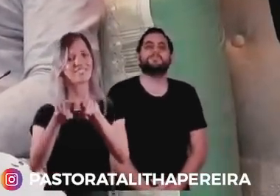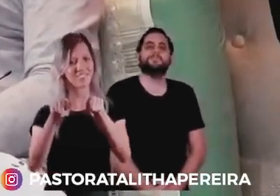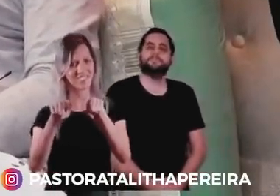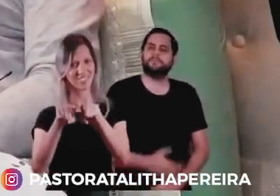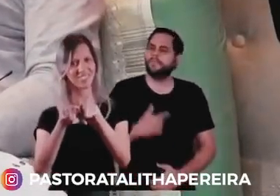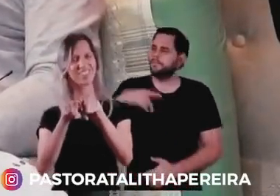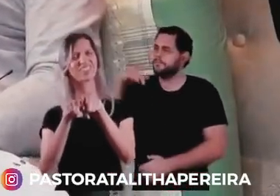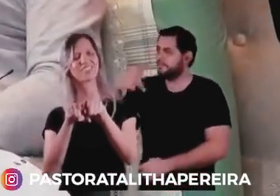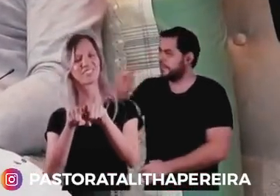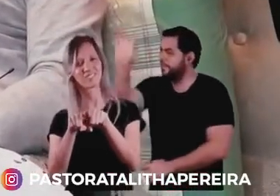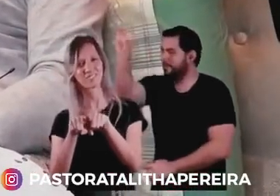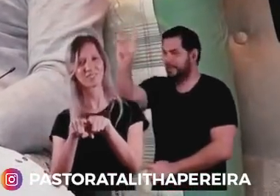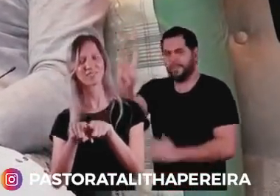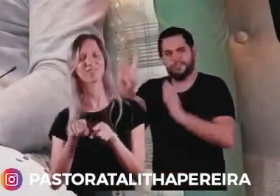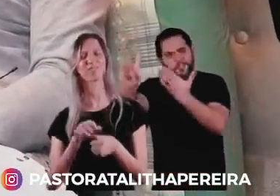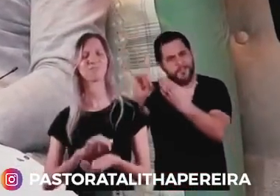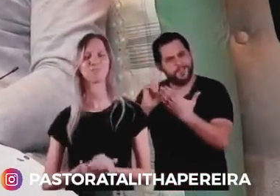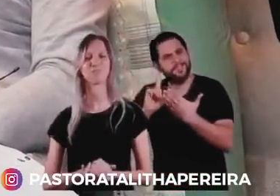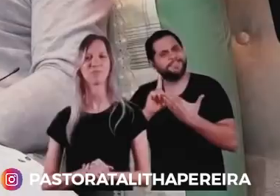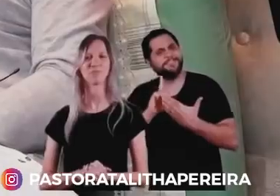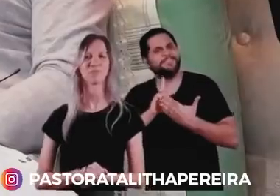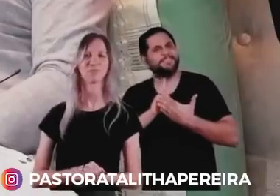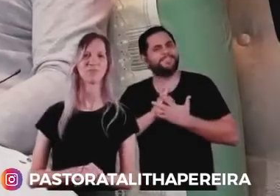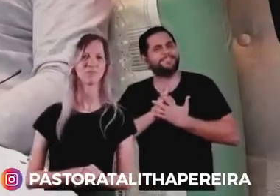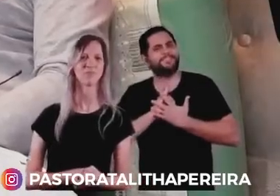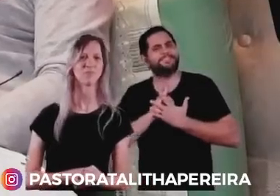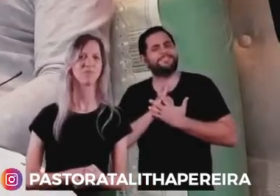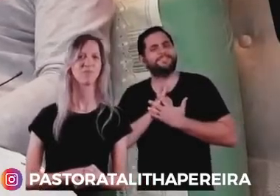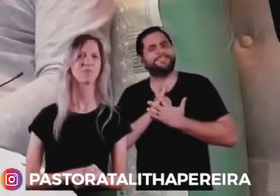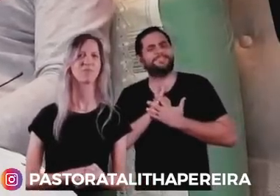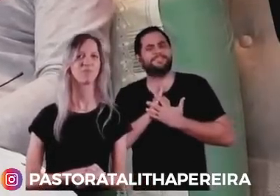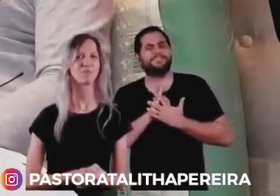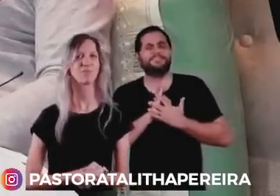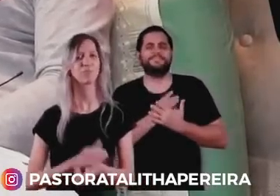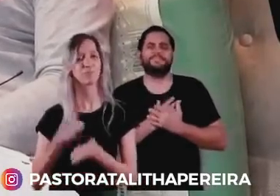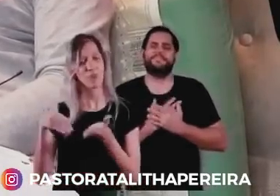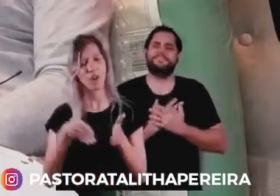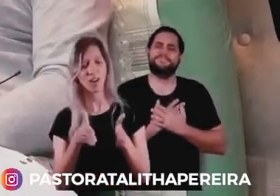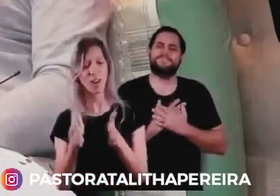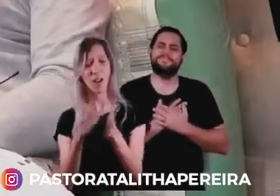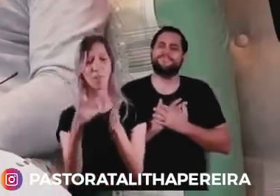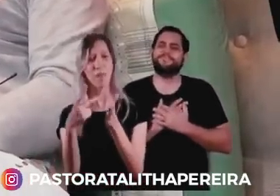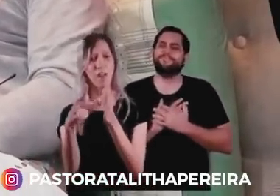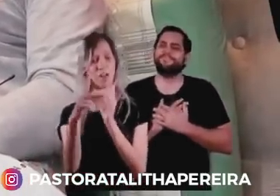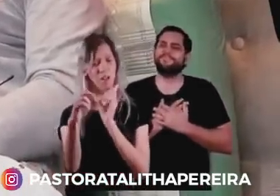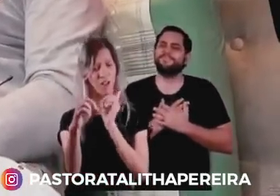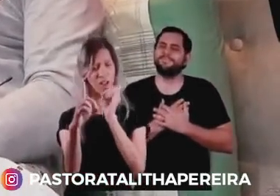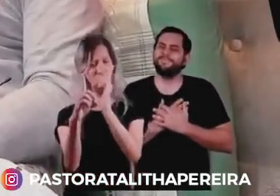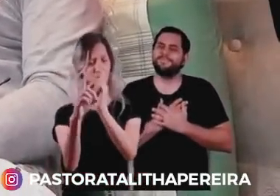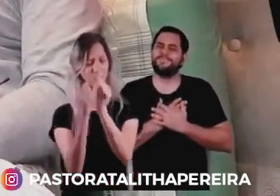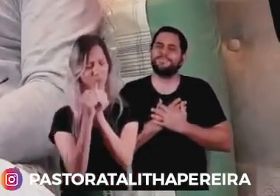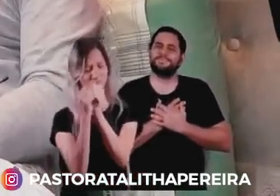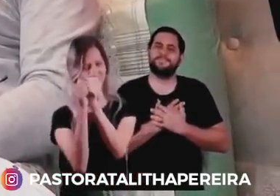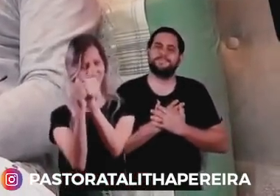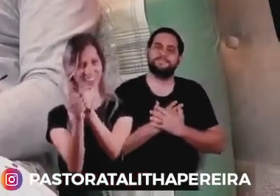O teu Deus será o meu Deus, teu caminho meu